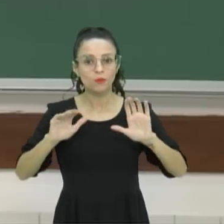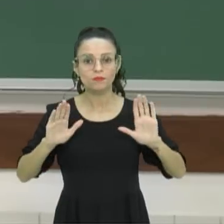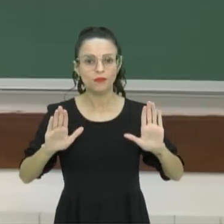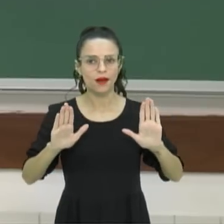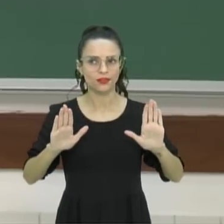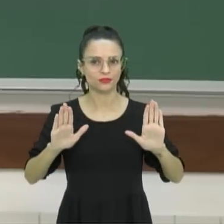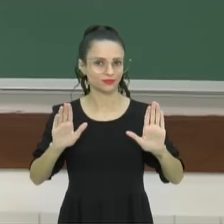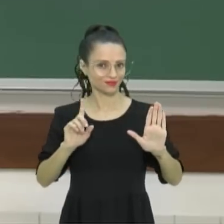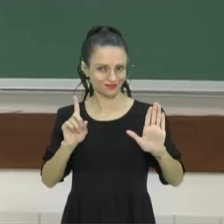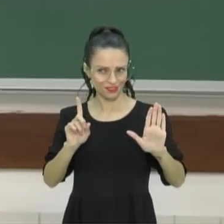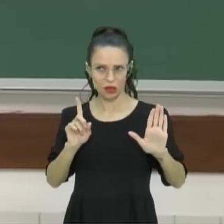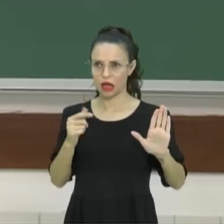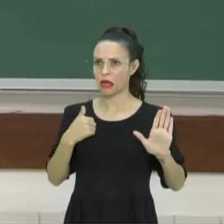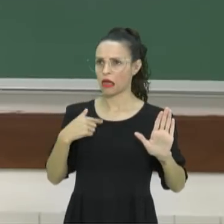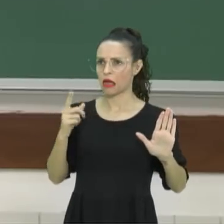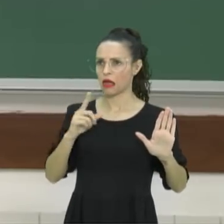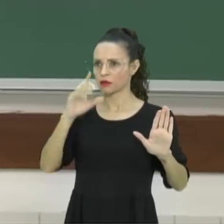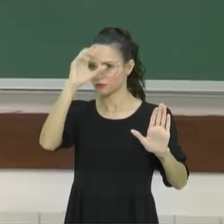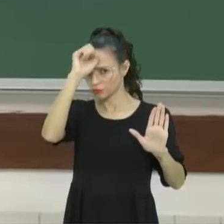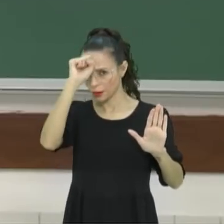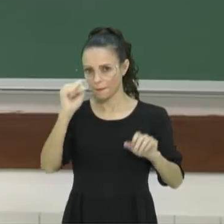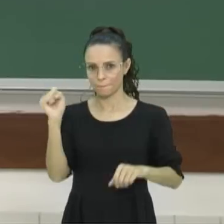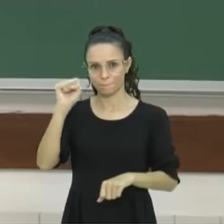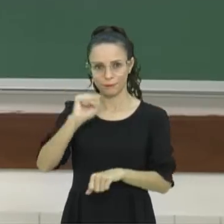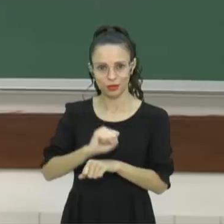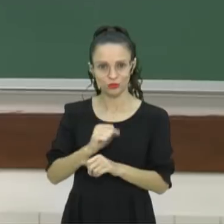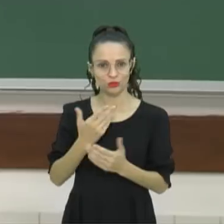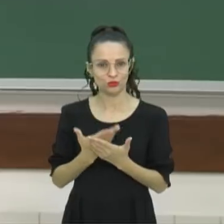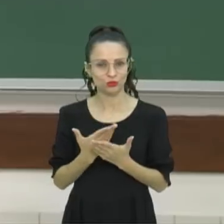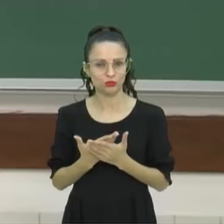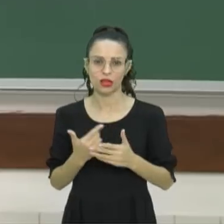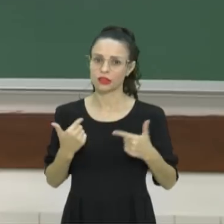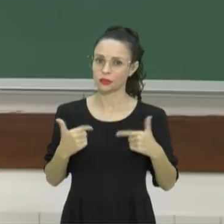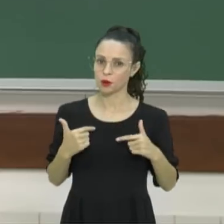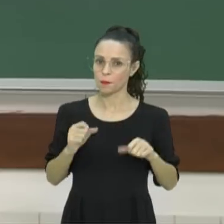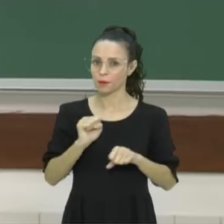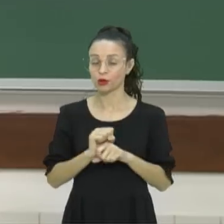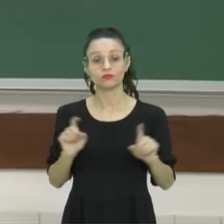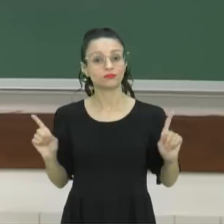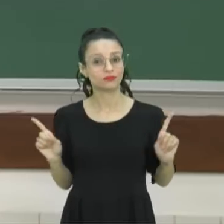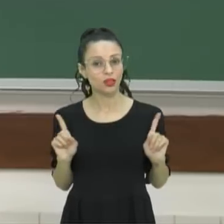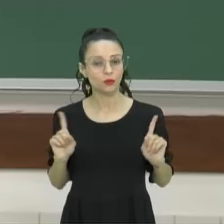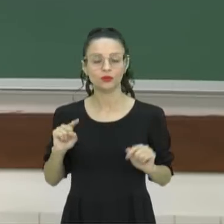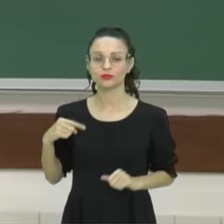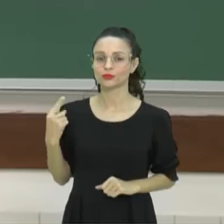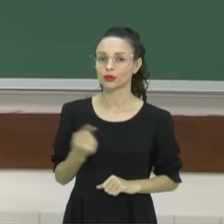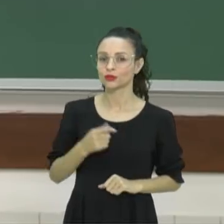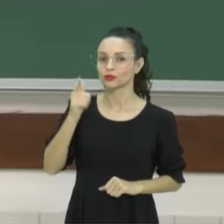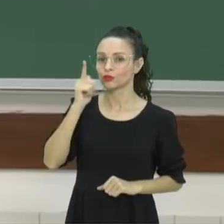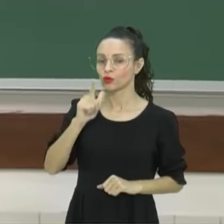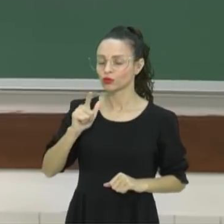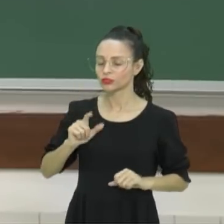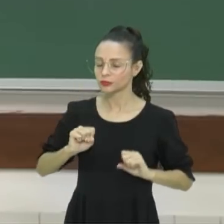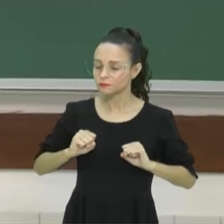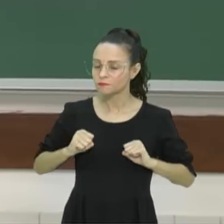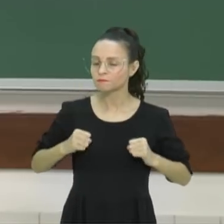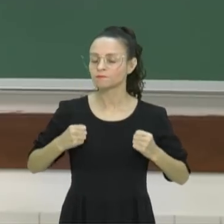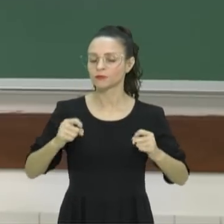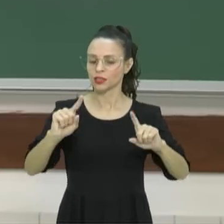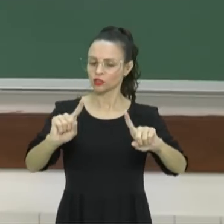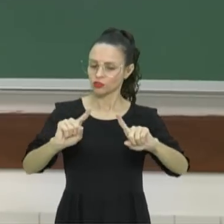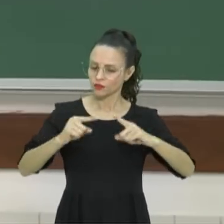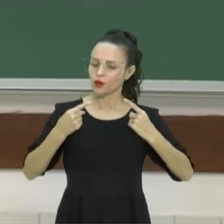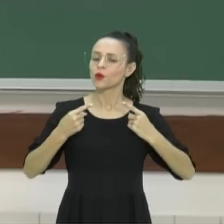tenha aprendido, não que a gente tenha parado de estudar ou trabalhar. Nós conseguimos superar esse